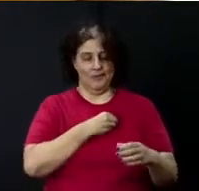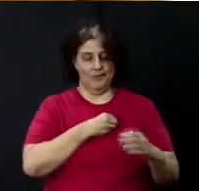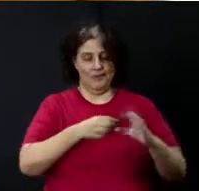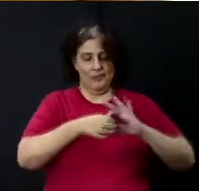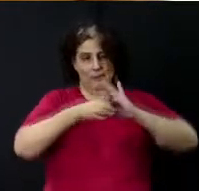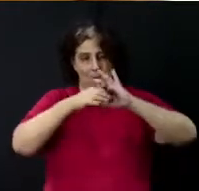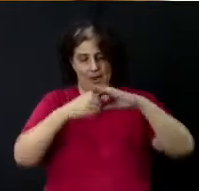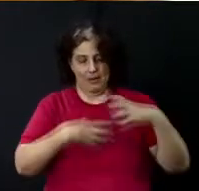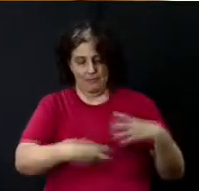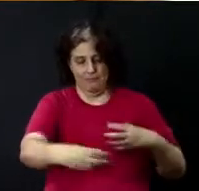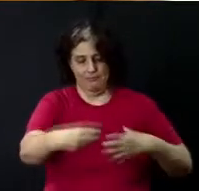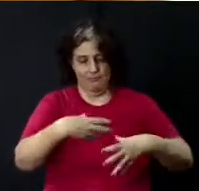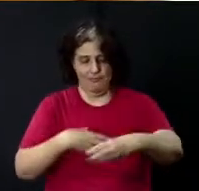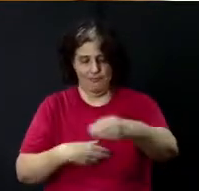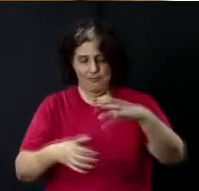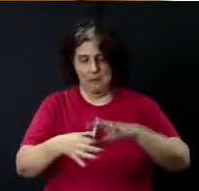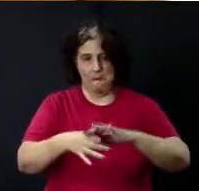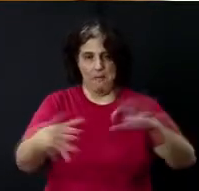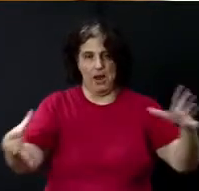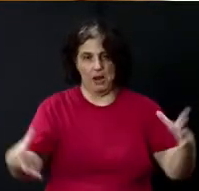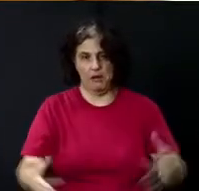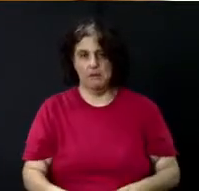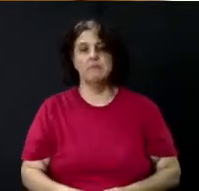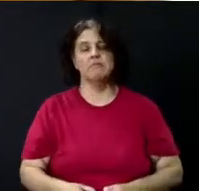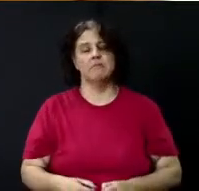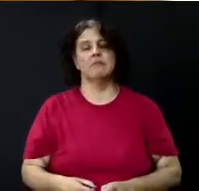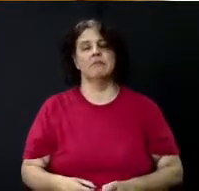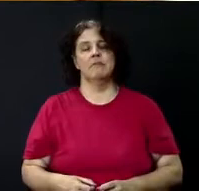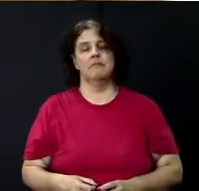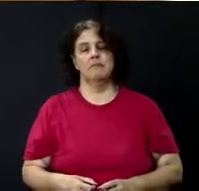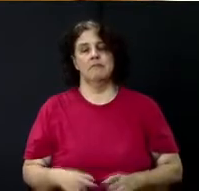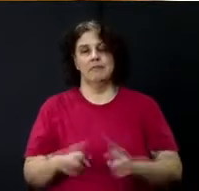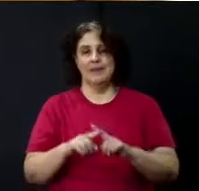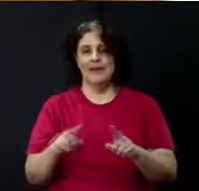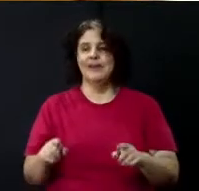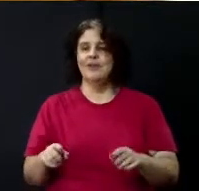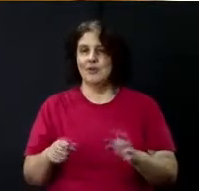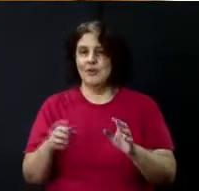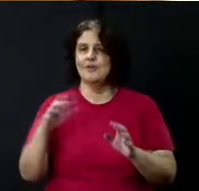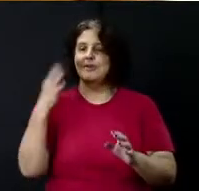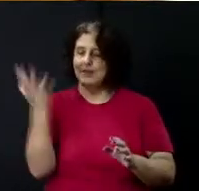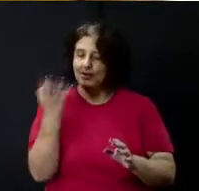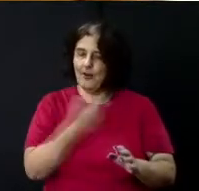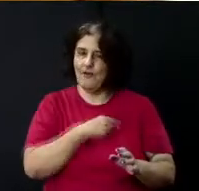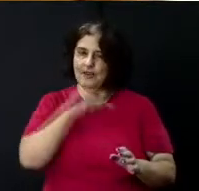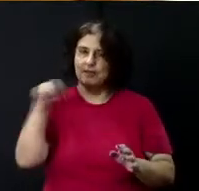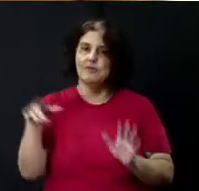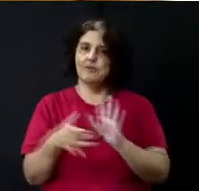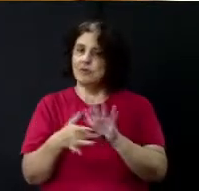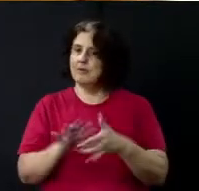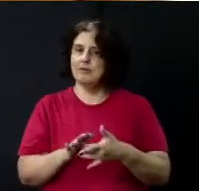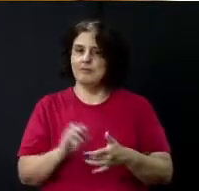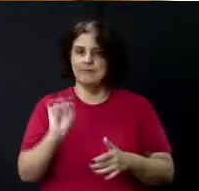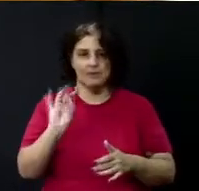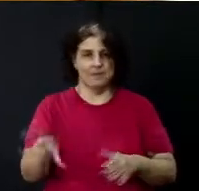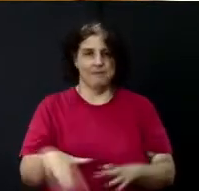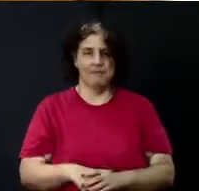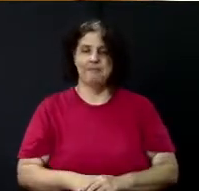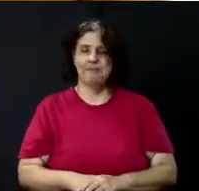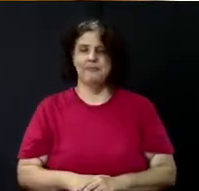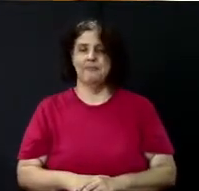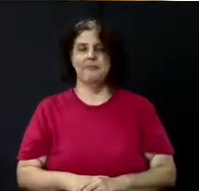defendendo que há maldição hereditária, e também não está dizendo que há